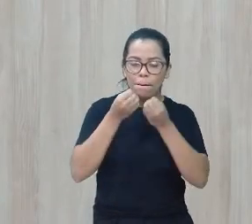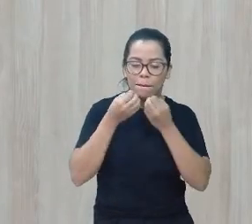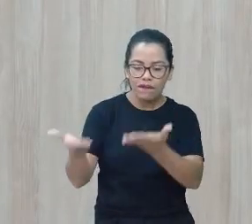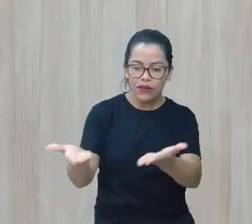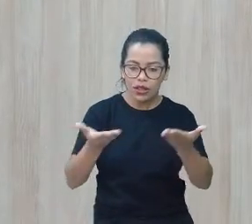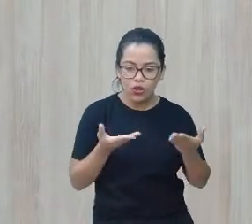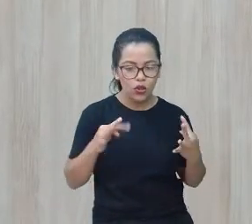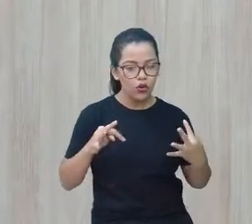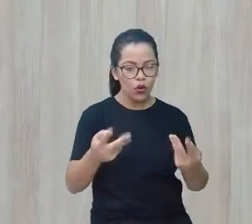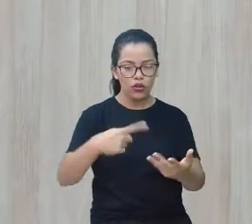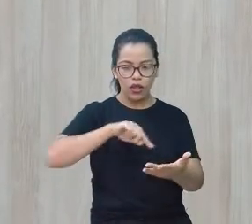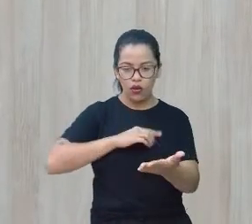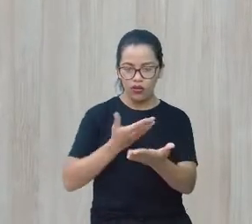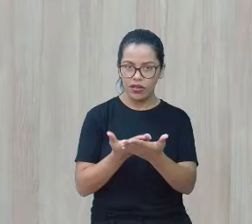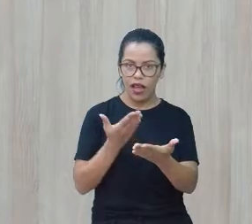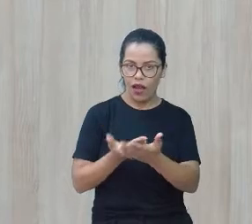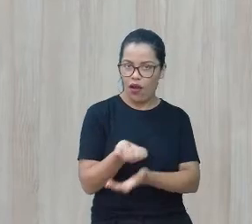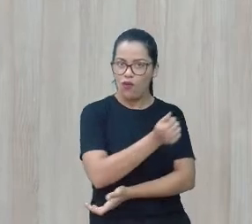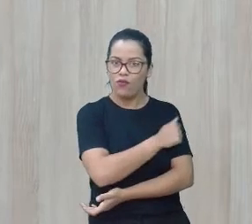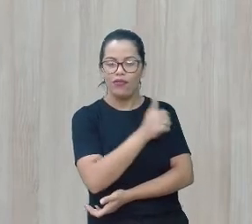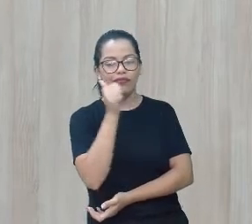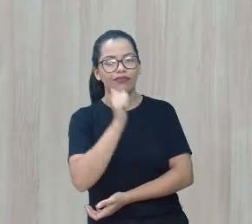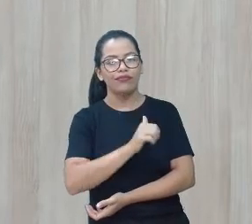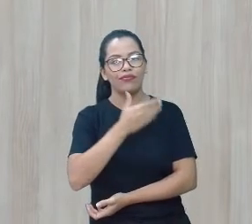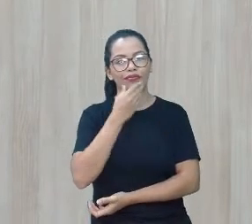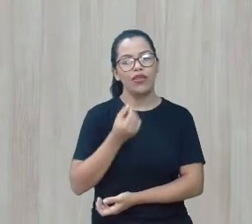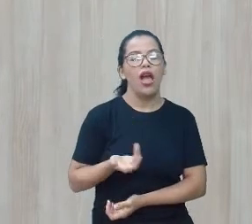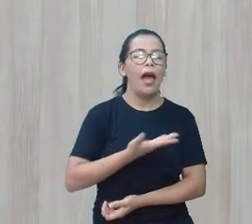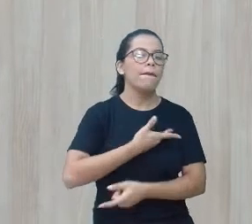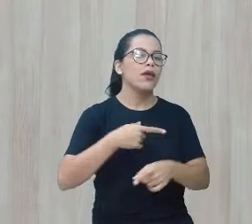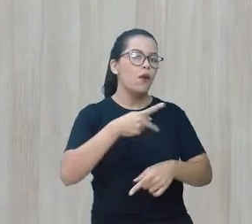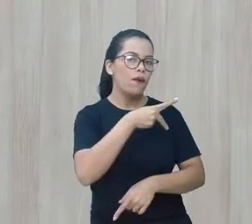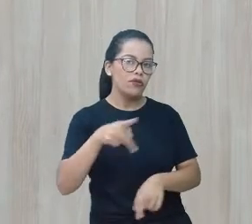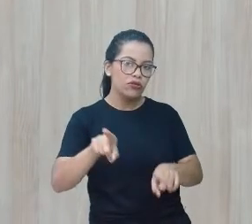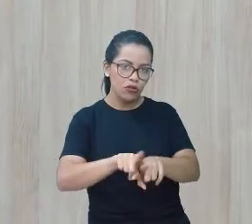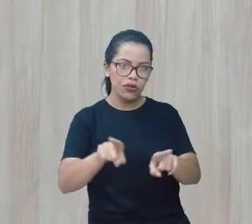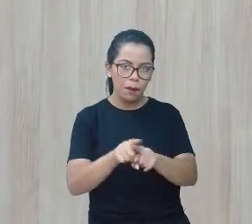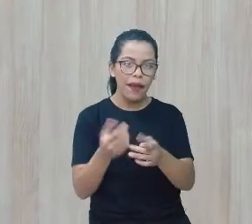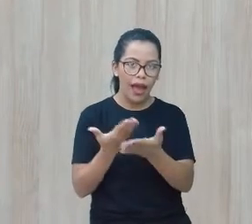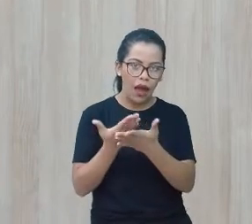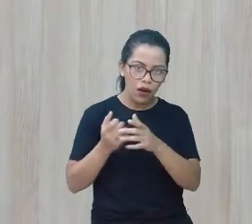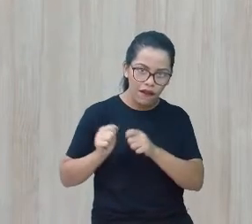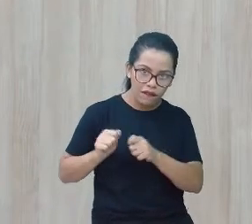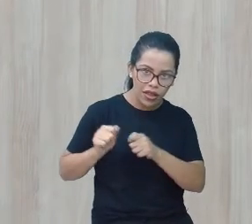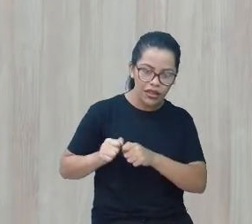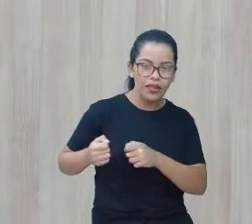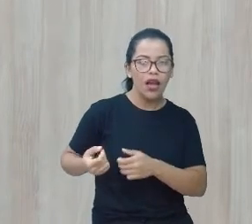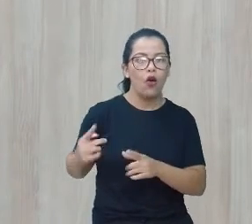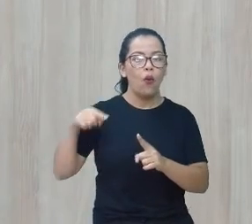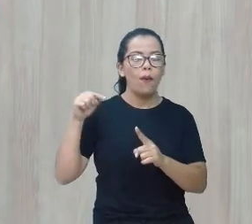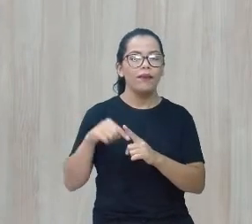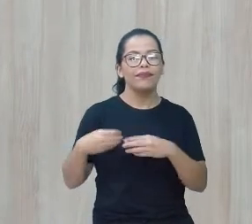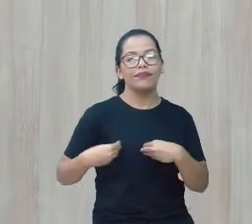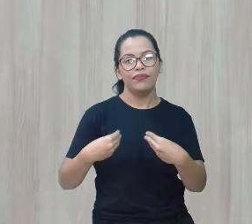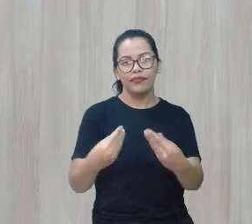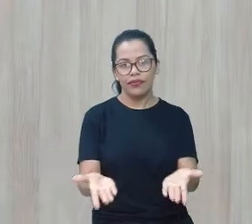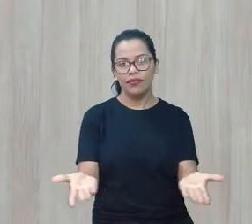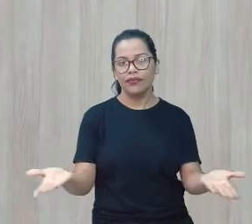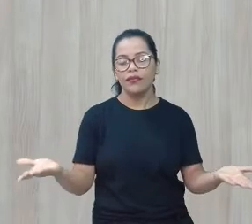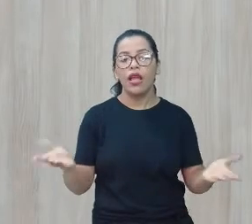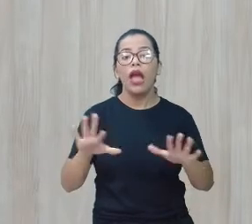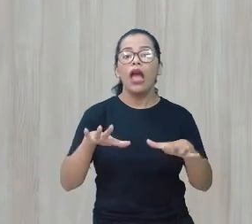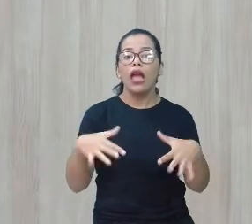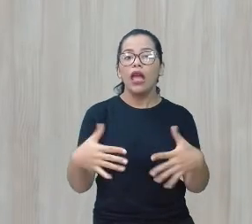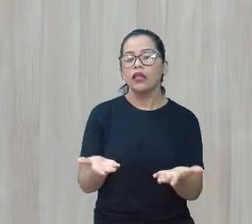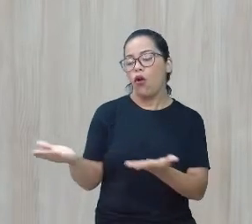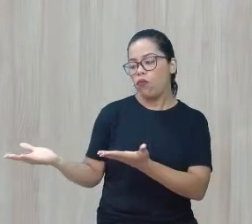nossa aula, alunos e alunas, colegas professores, a aula é feita para vocês, tá bom? Eu vou passar aqui a palavra rapidinho para o